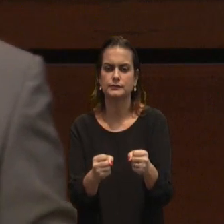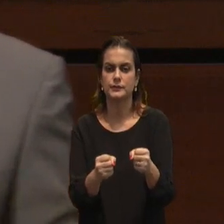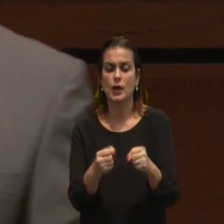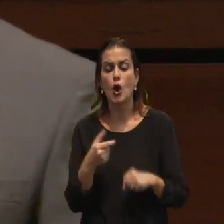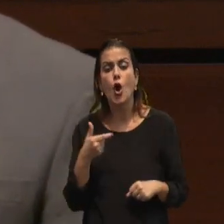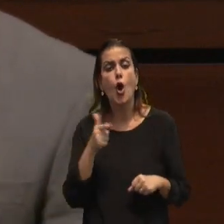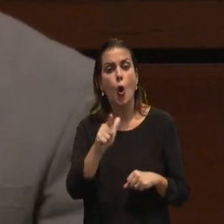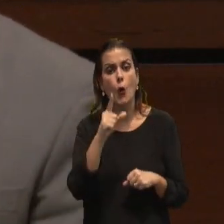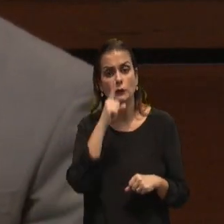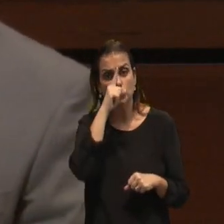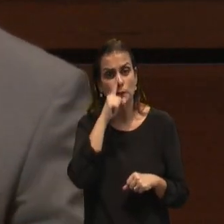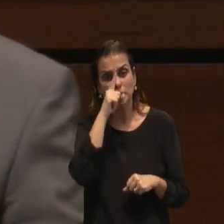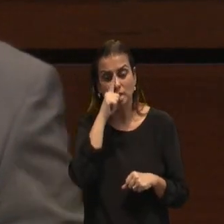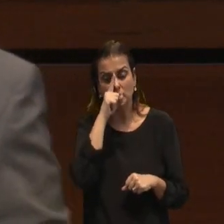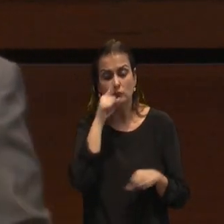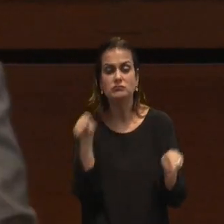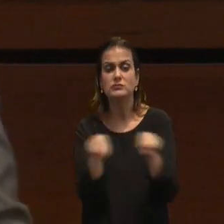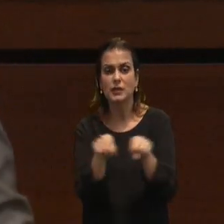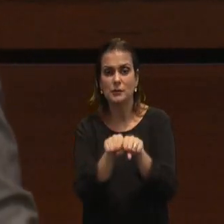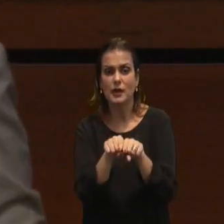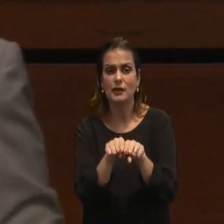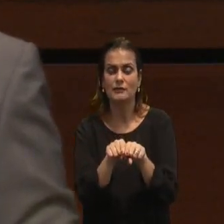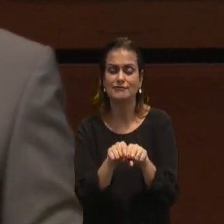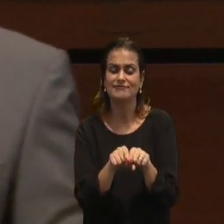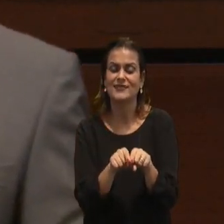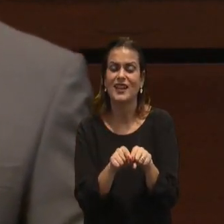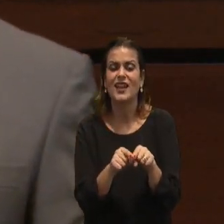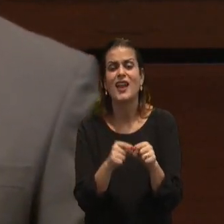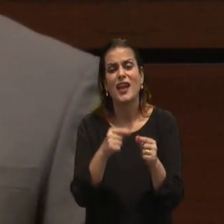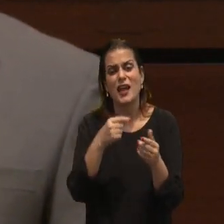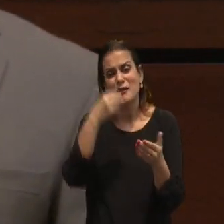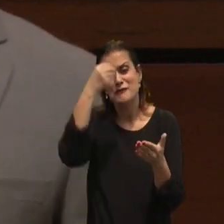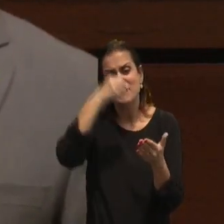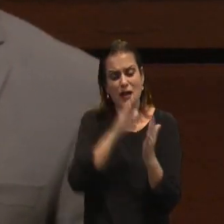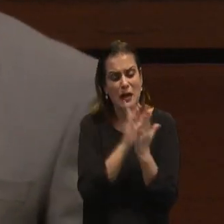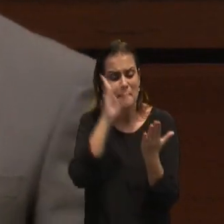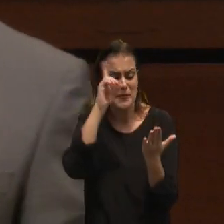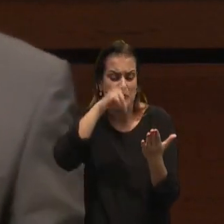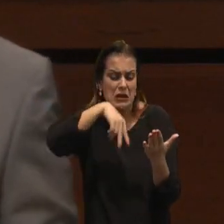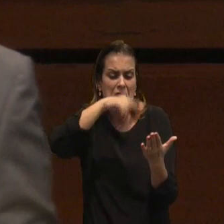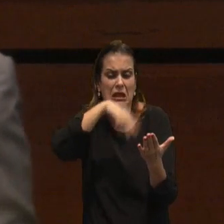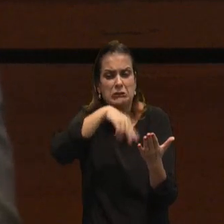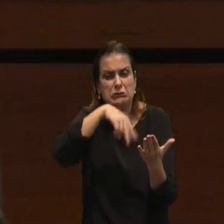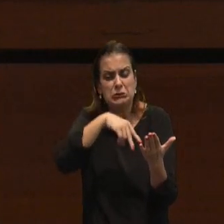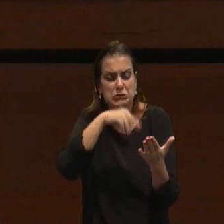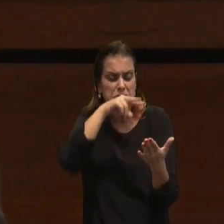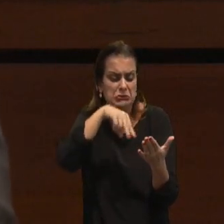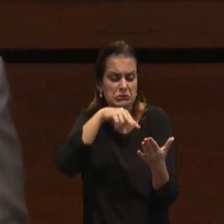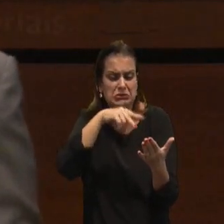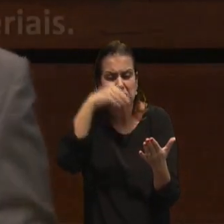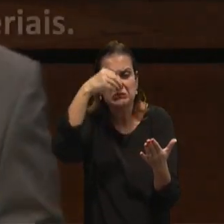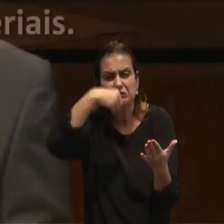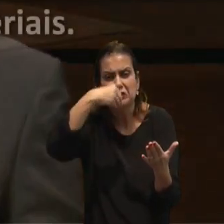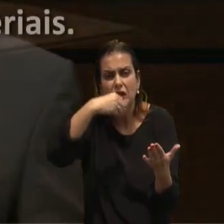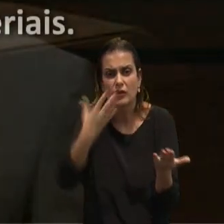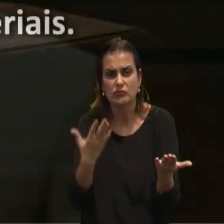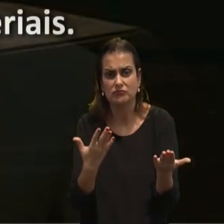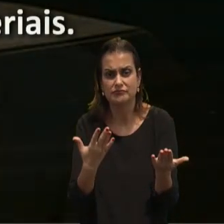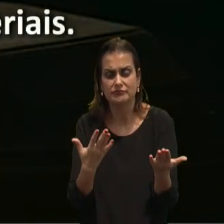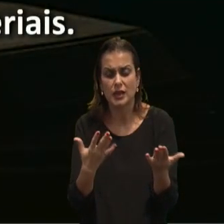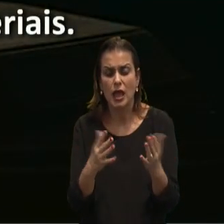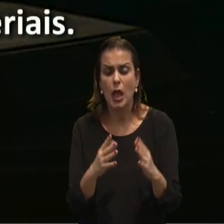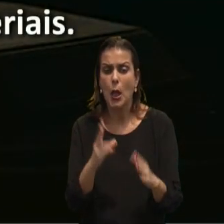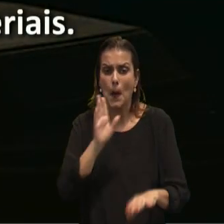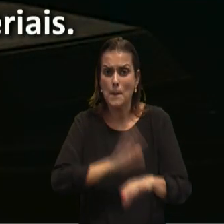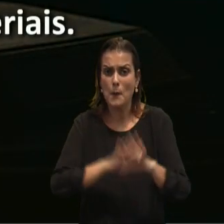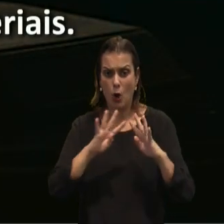perigo que é o enfraquecimento bíblico. Este período de isolamento, este período de quarentena, em